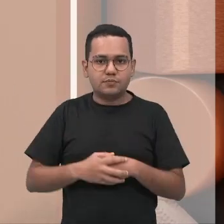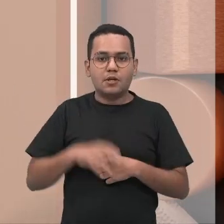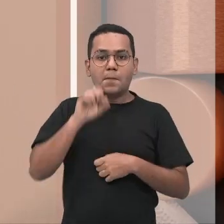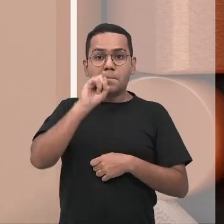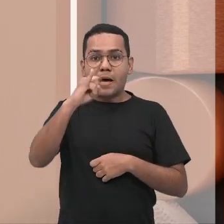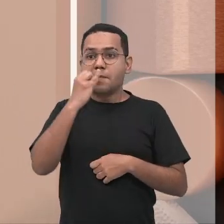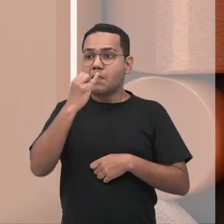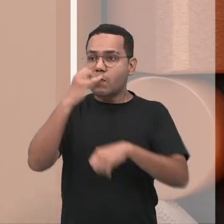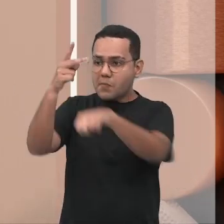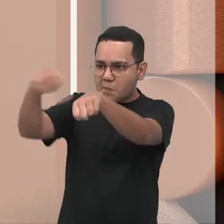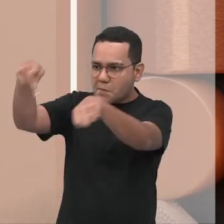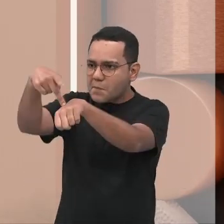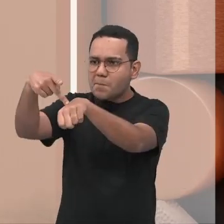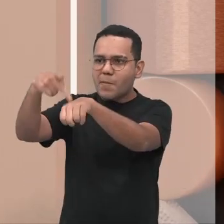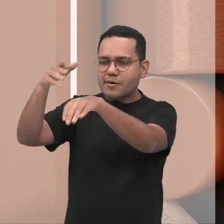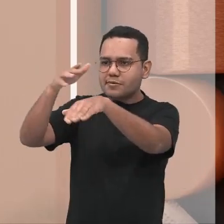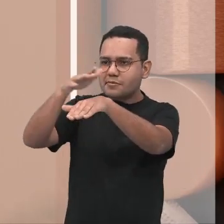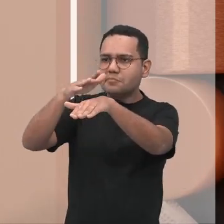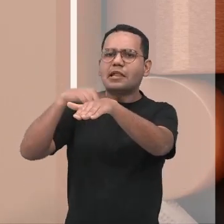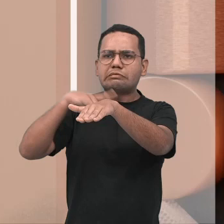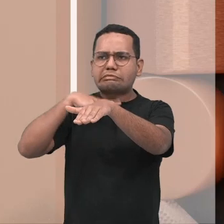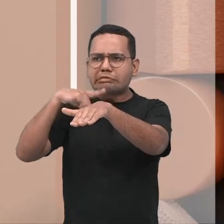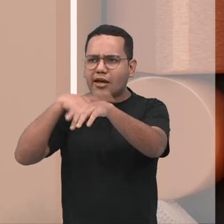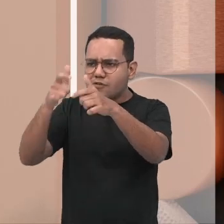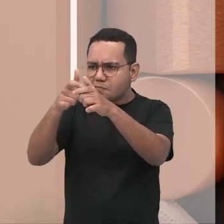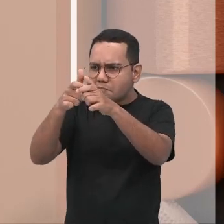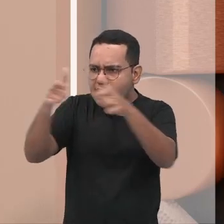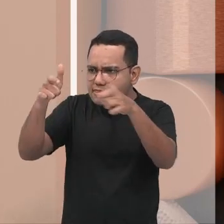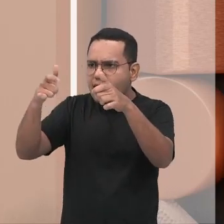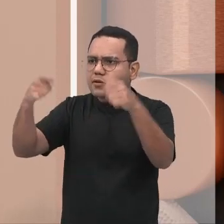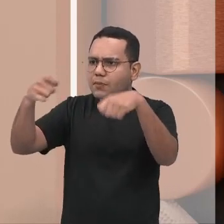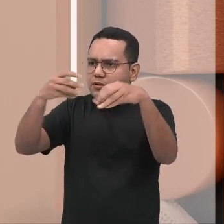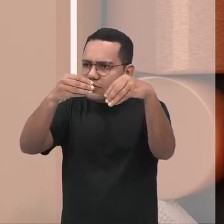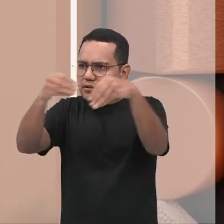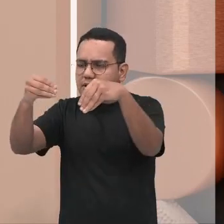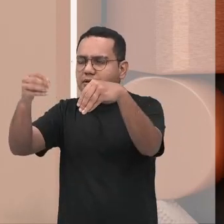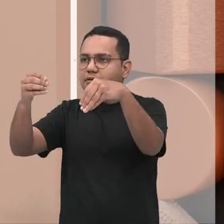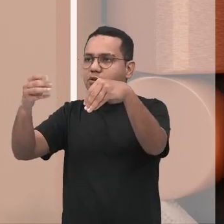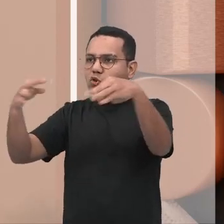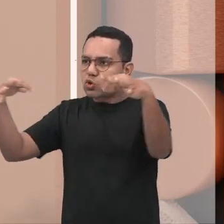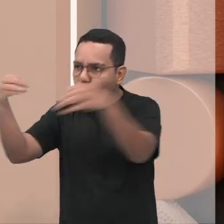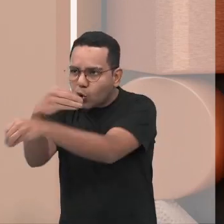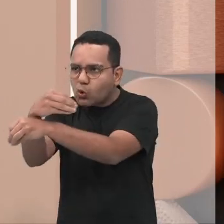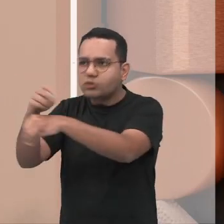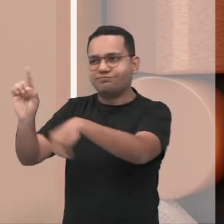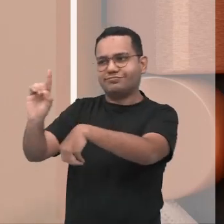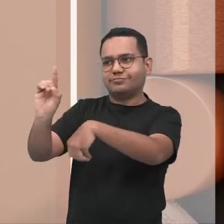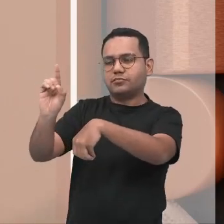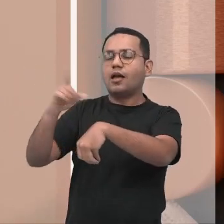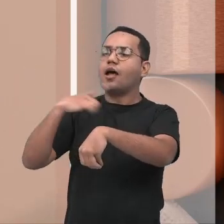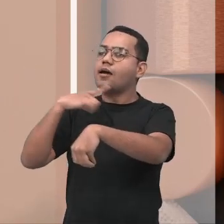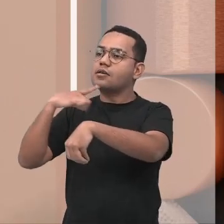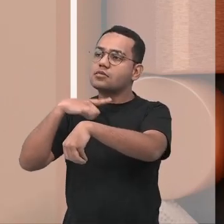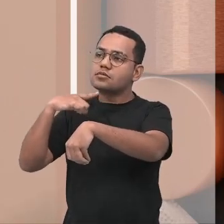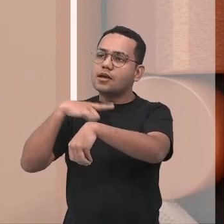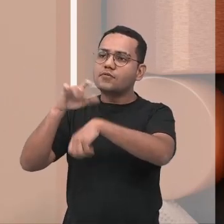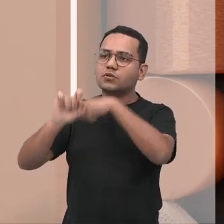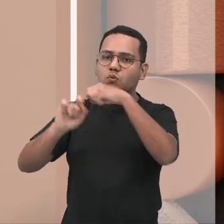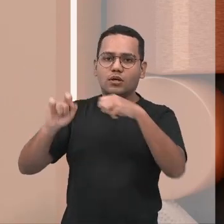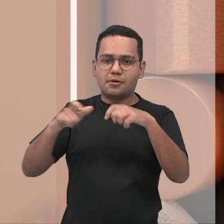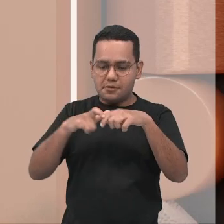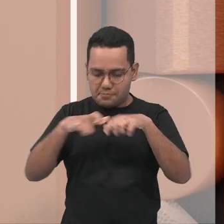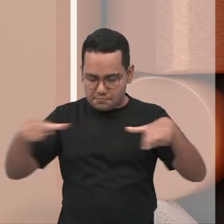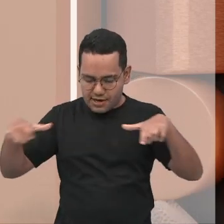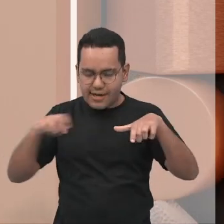o país por inteiro, eles então se entrincheiravam, e essas trincheiras duraram meses. E a vida dentro de